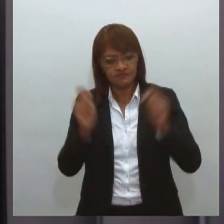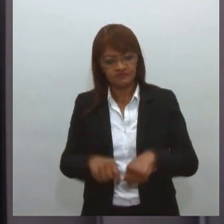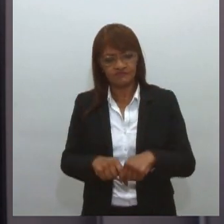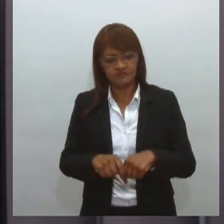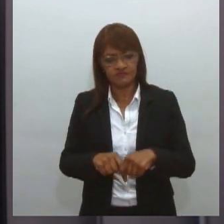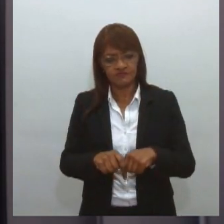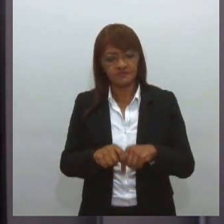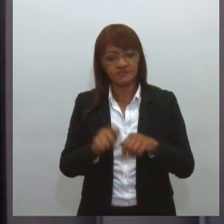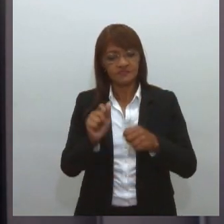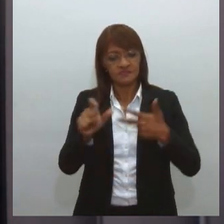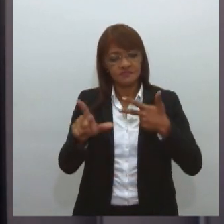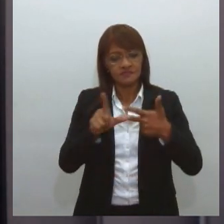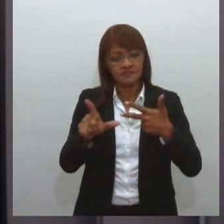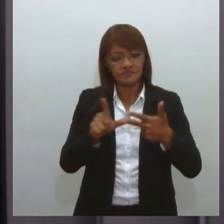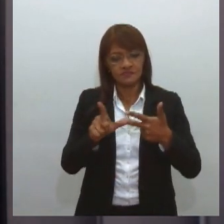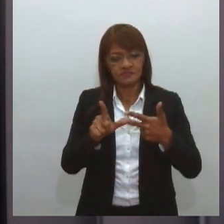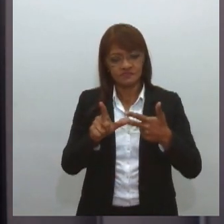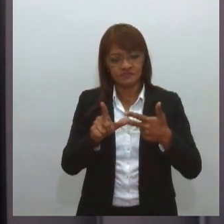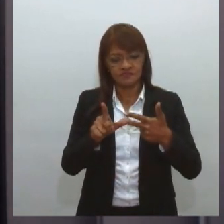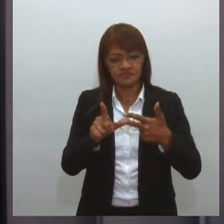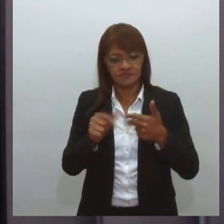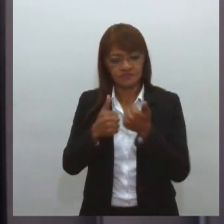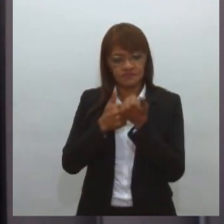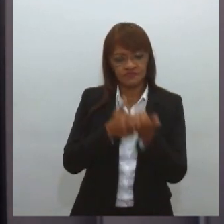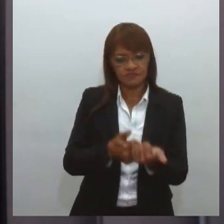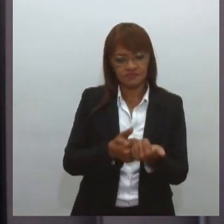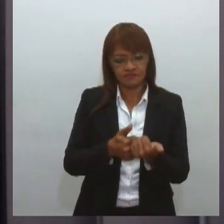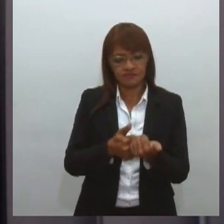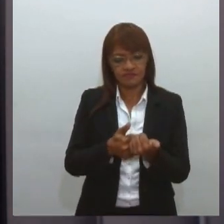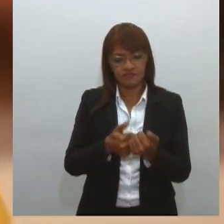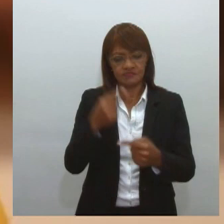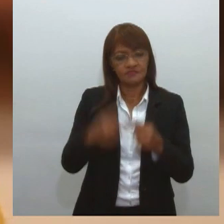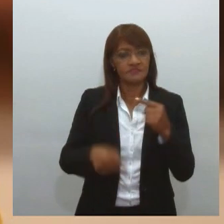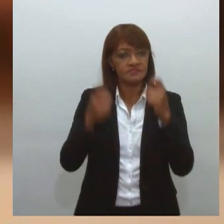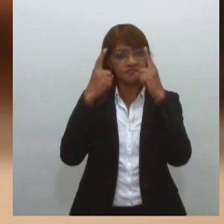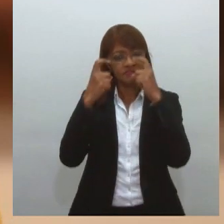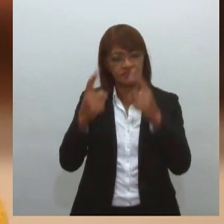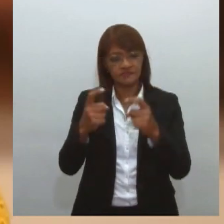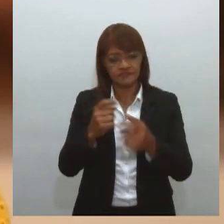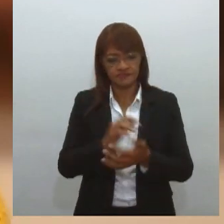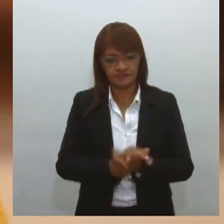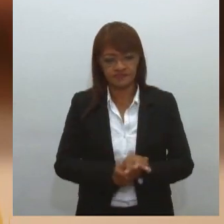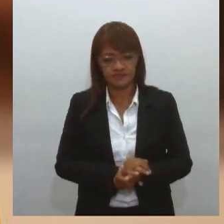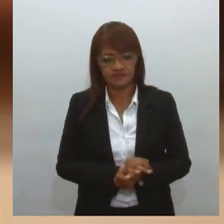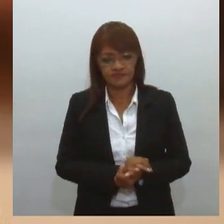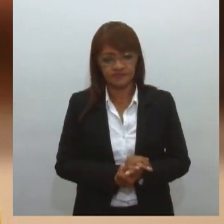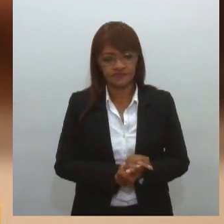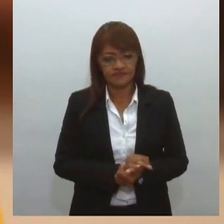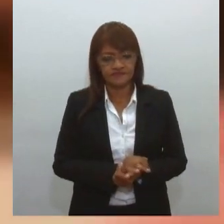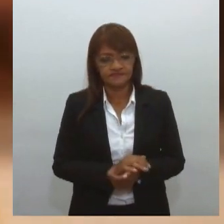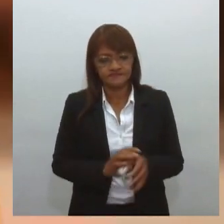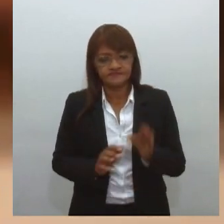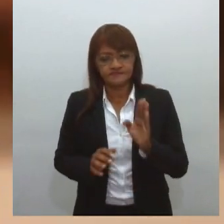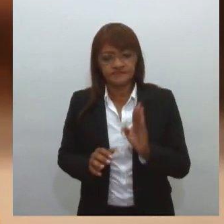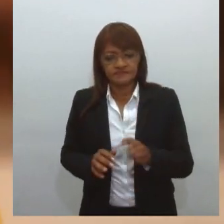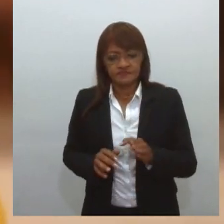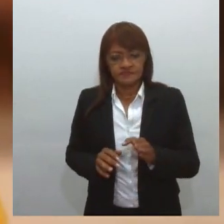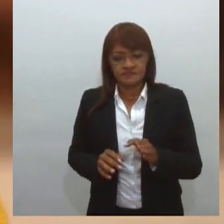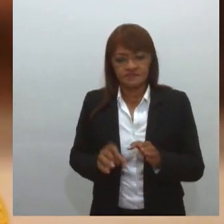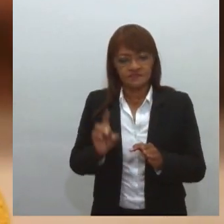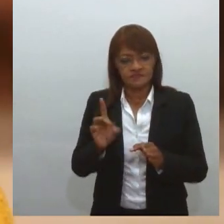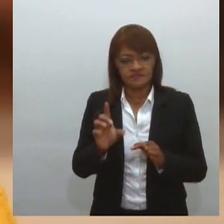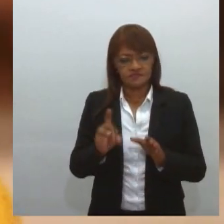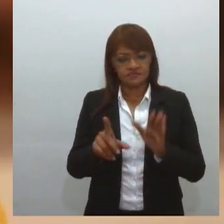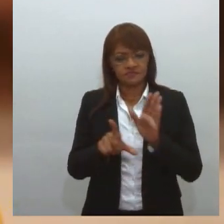casos de violência? Acival, é por isso que eu falo da caravana, não é só a elaboração de lei. Por exemplo, a Lei